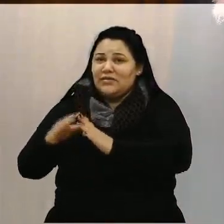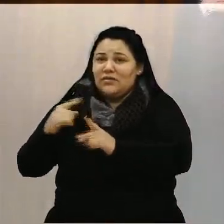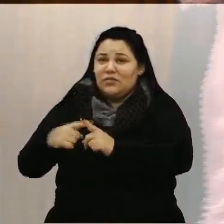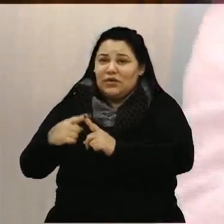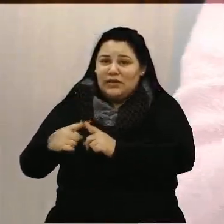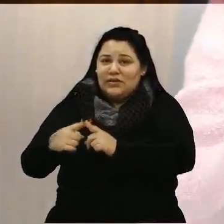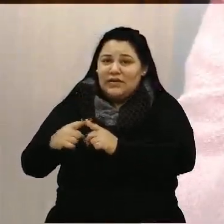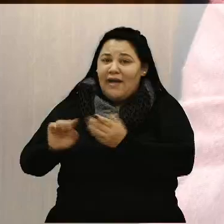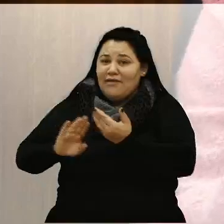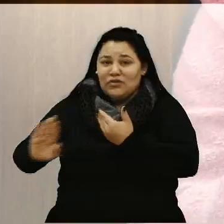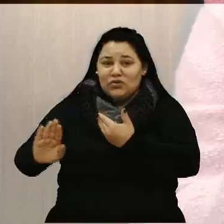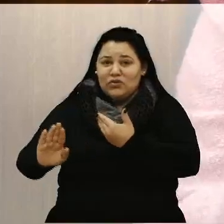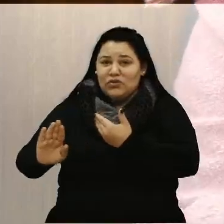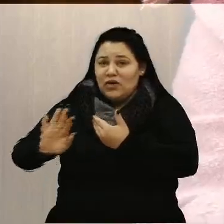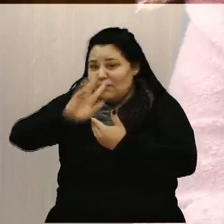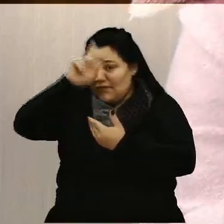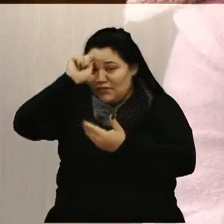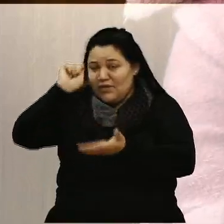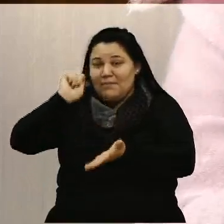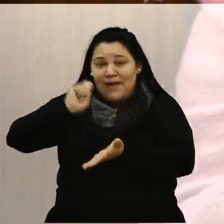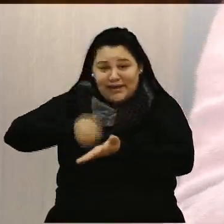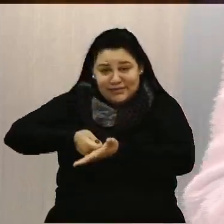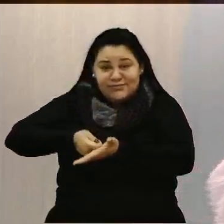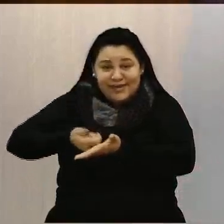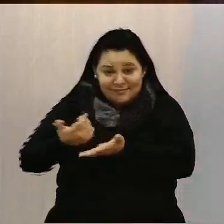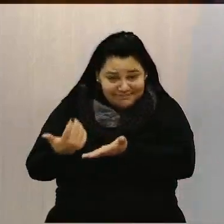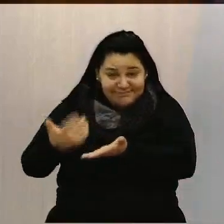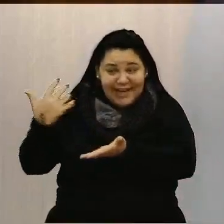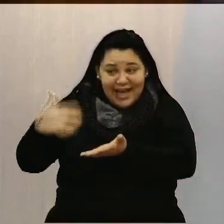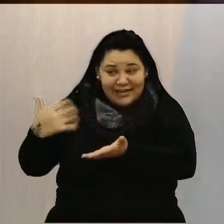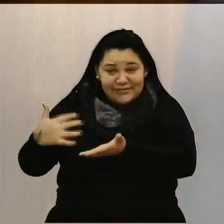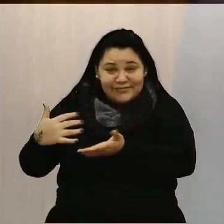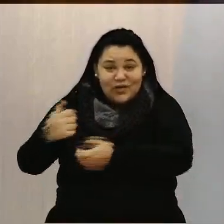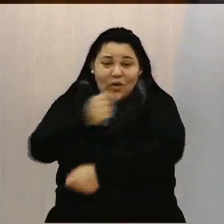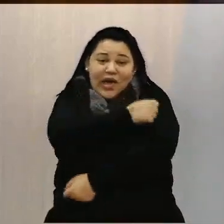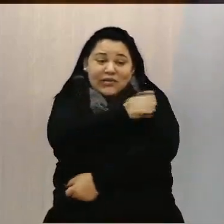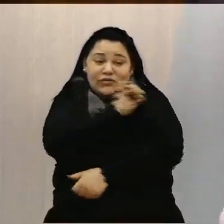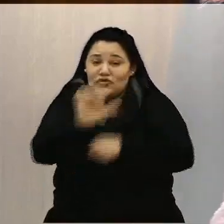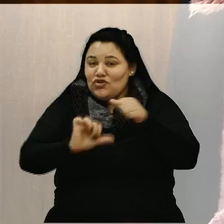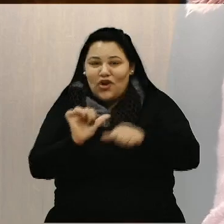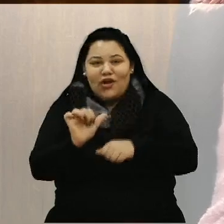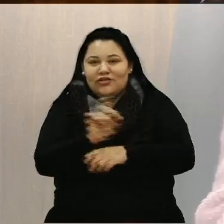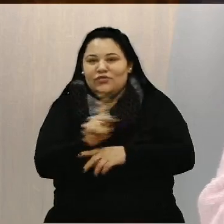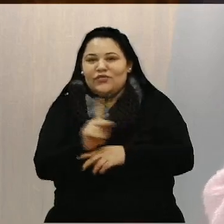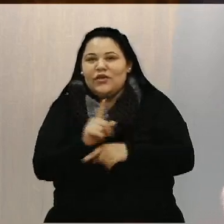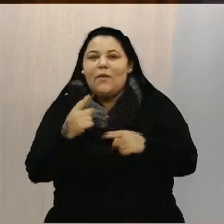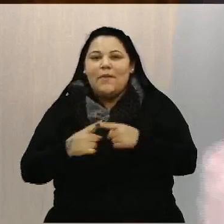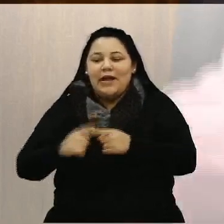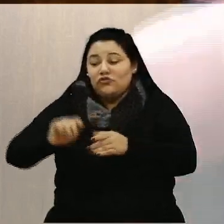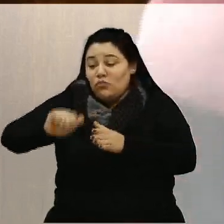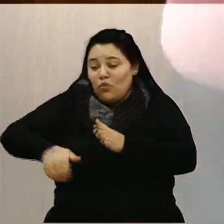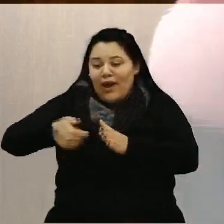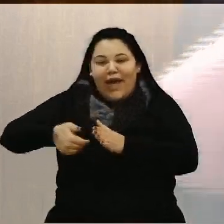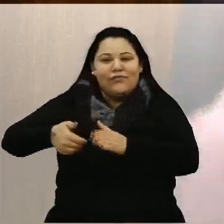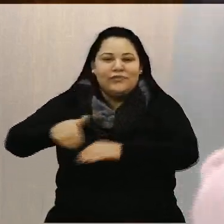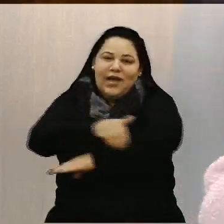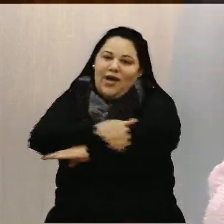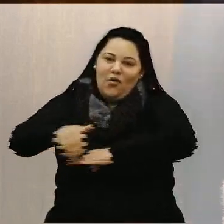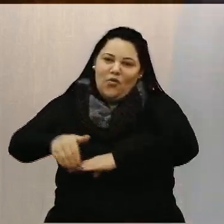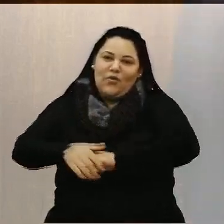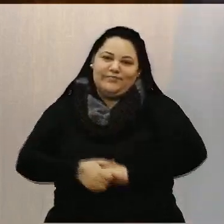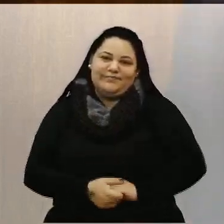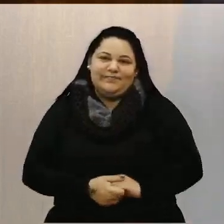a prefeitura pagando CAGE, muito mais, os alunos trocam de professora por causa de um buraco que ela pisou ali na